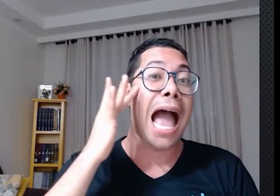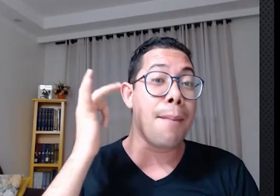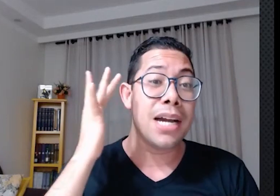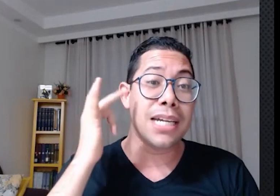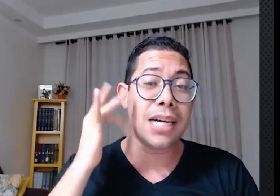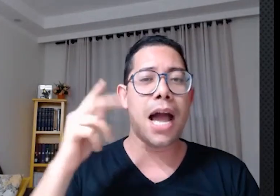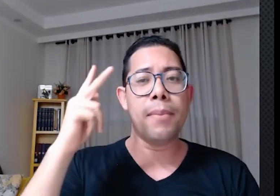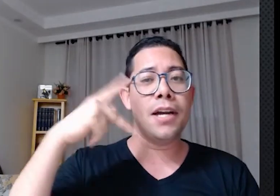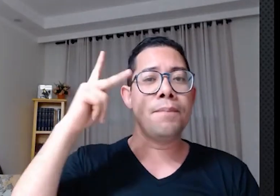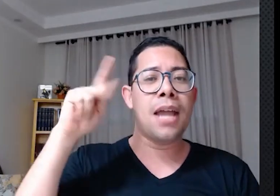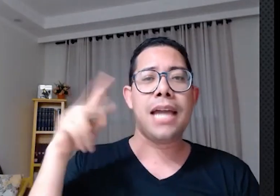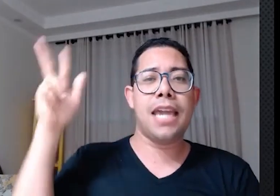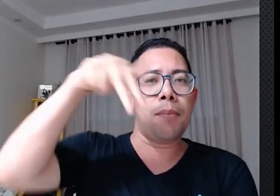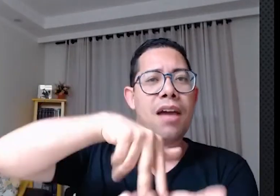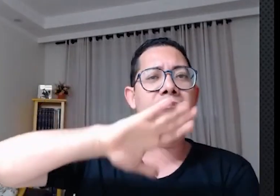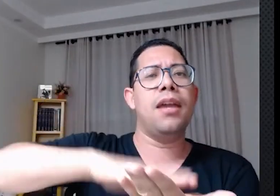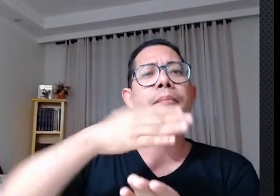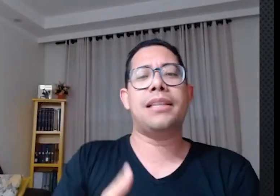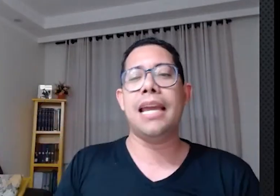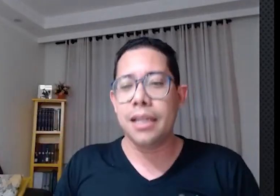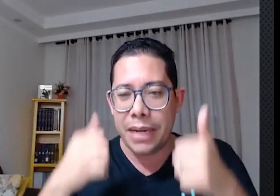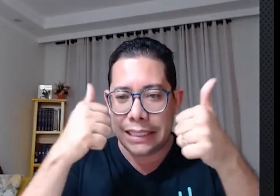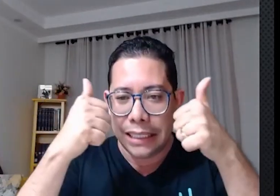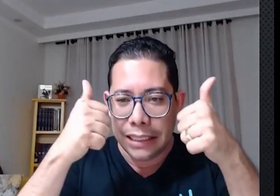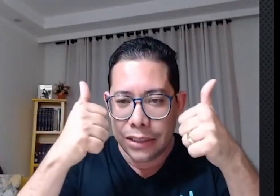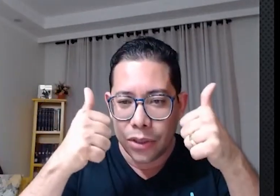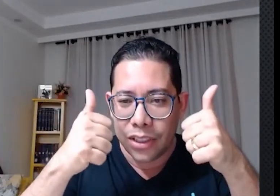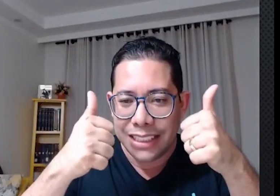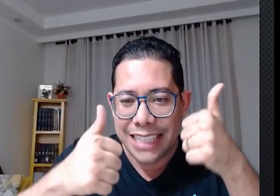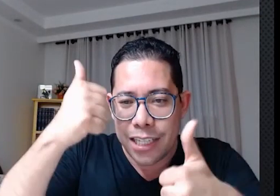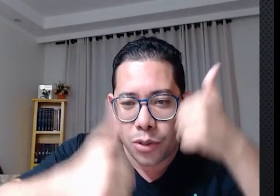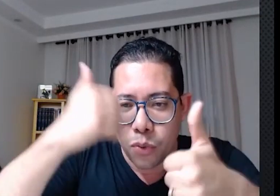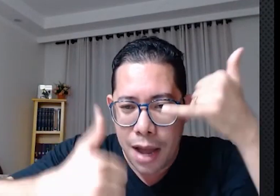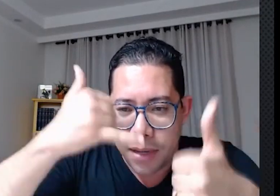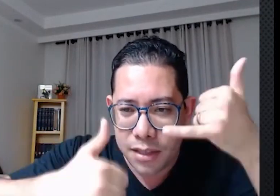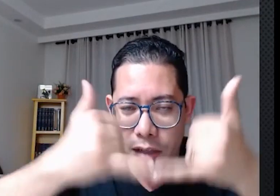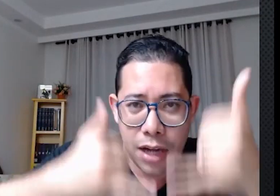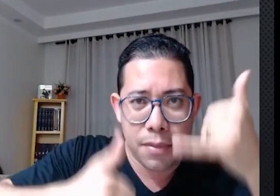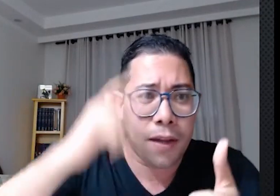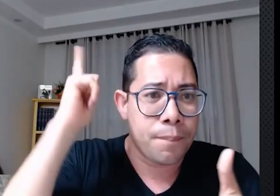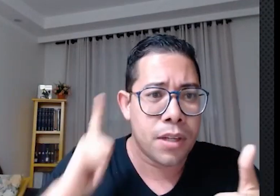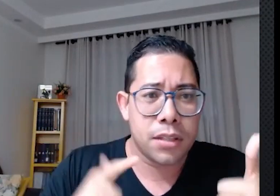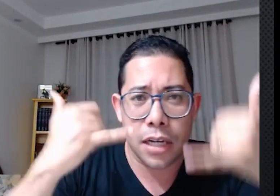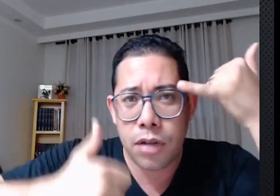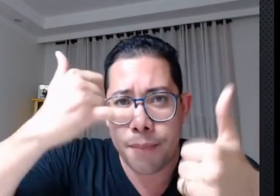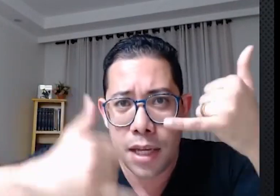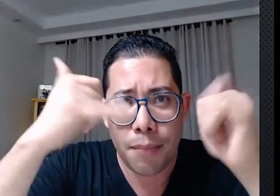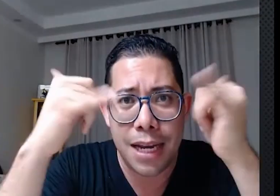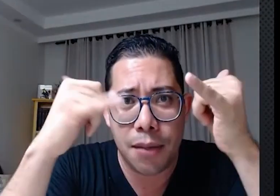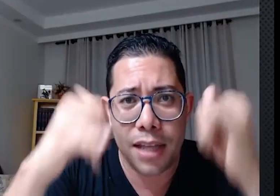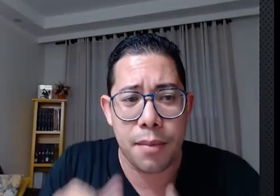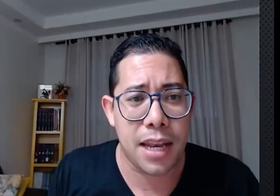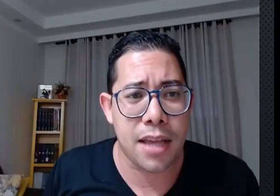aí, amanhã, a Kerma, ela vem para estar interpretando. Certo, Gabi? Certo, Gabi? Certo,